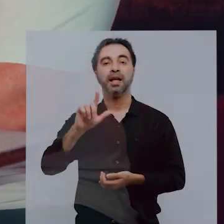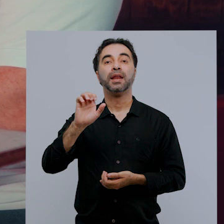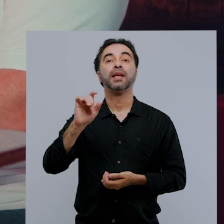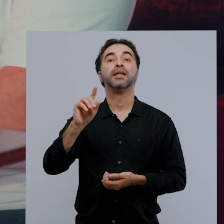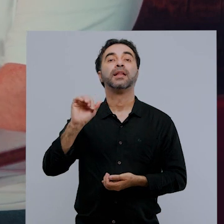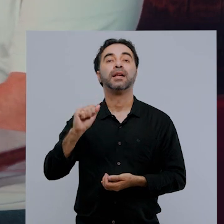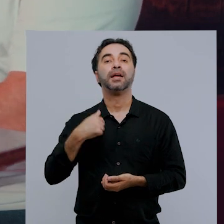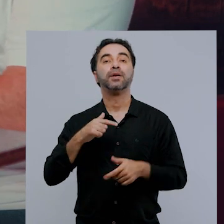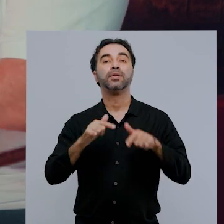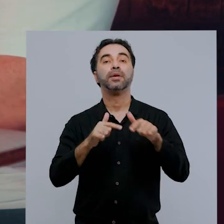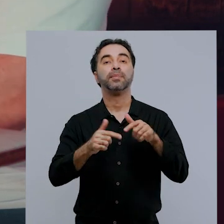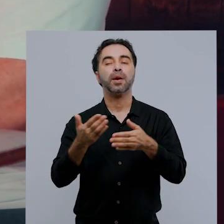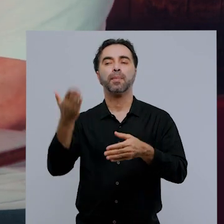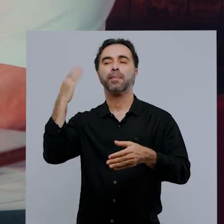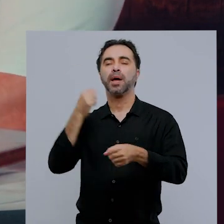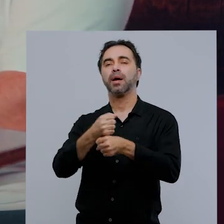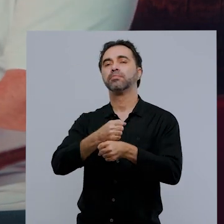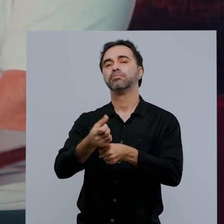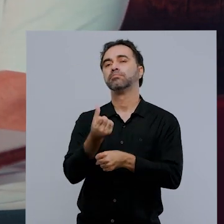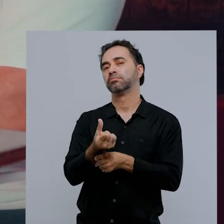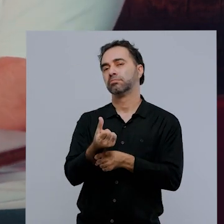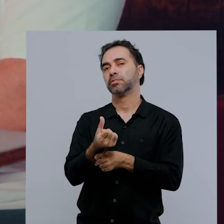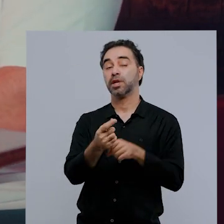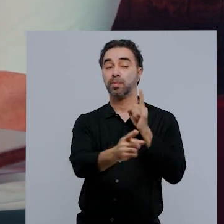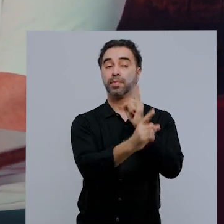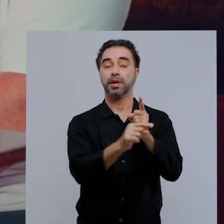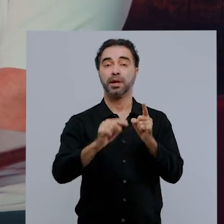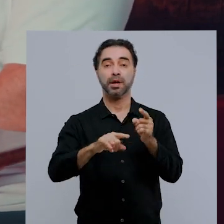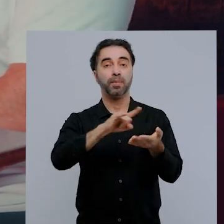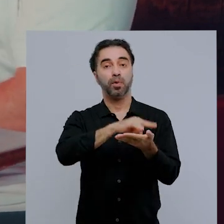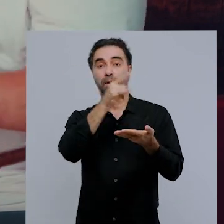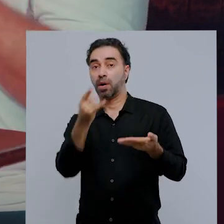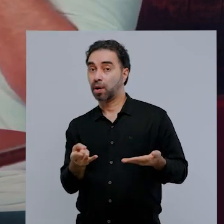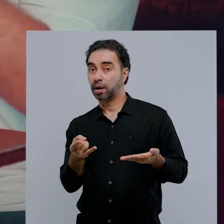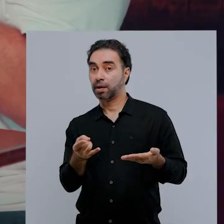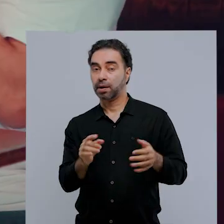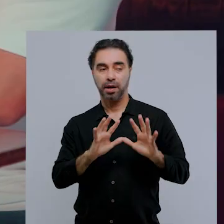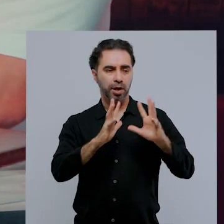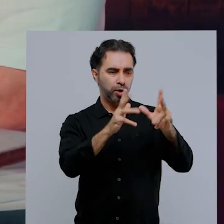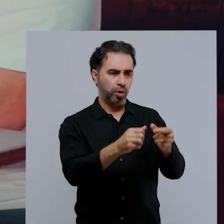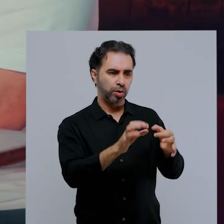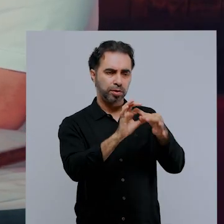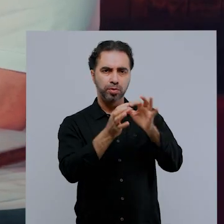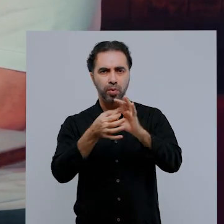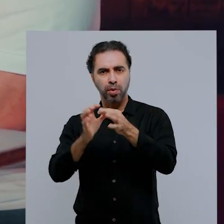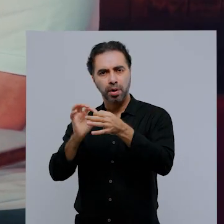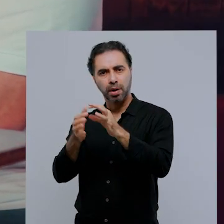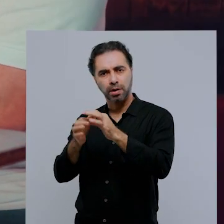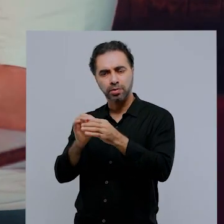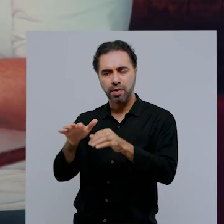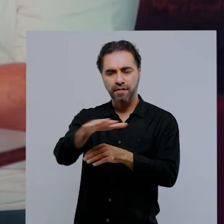Eu trabalho com cachaça há mais de 6 anos e descobri aqui o Museu da Cana e todo um contexto que envolve